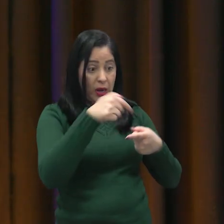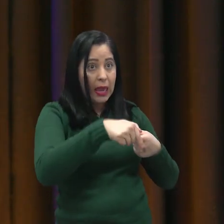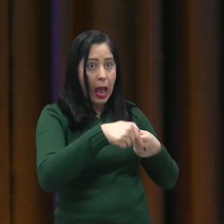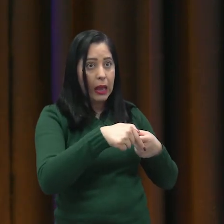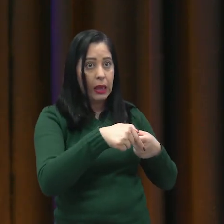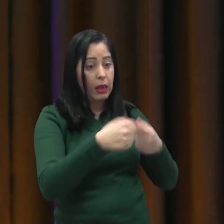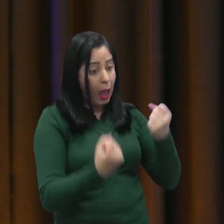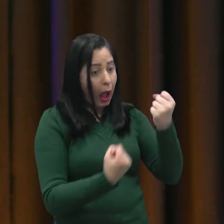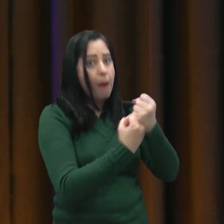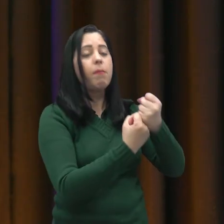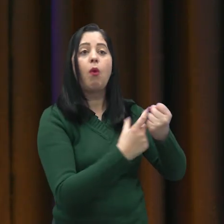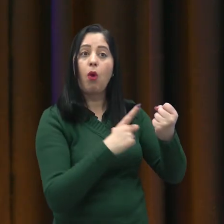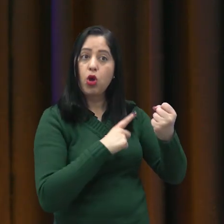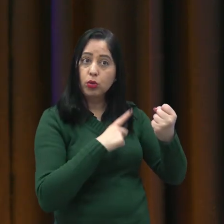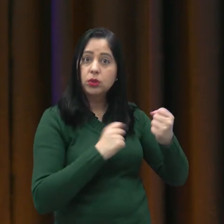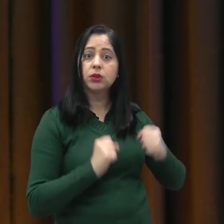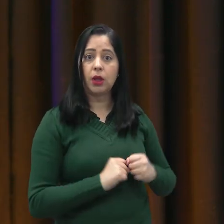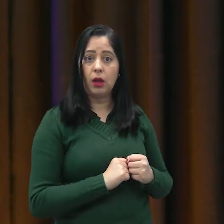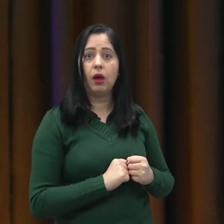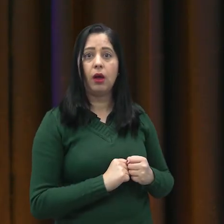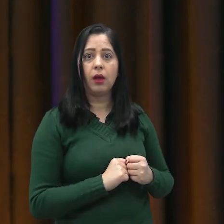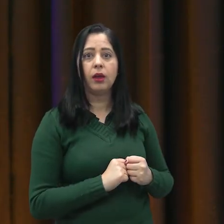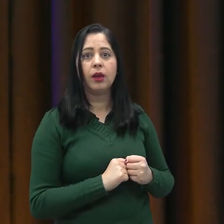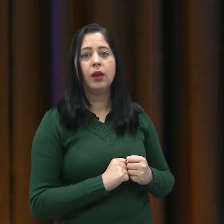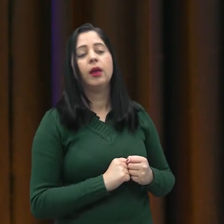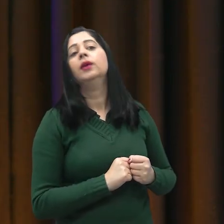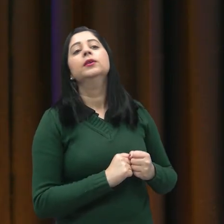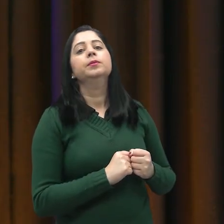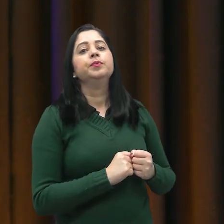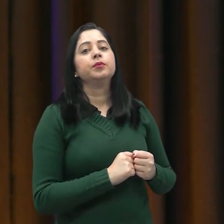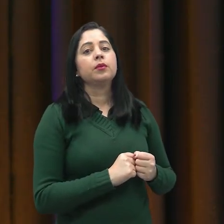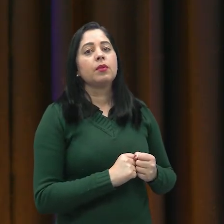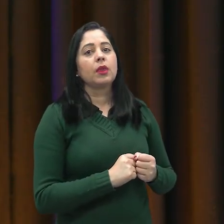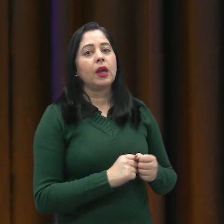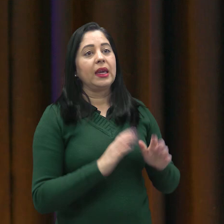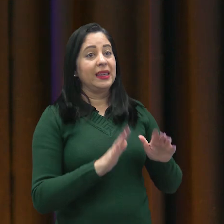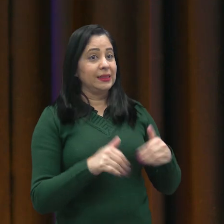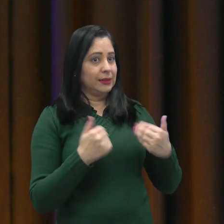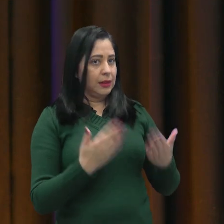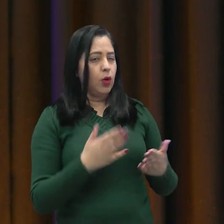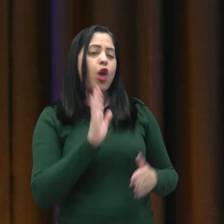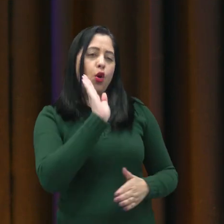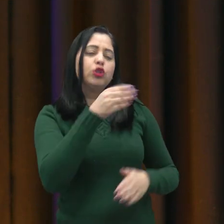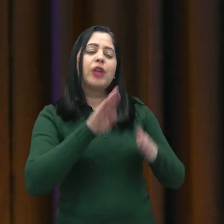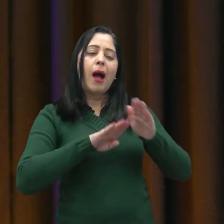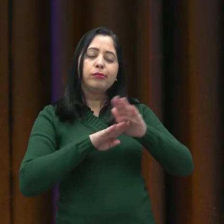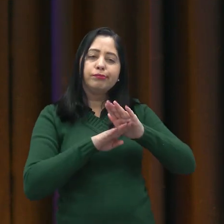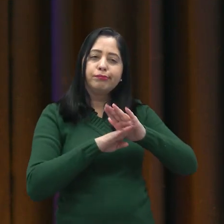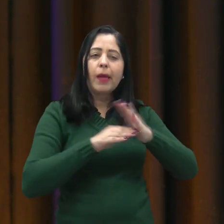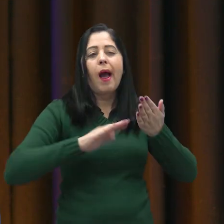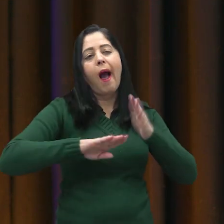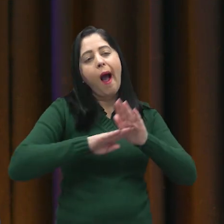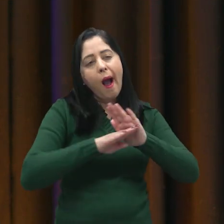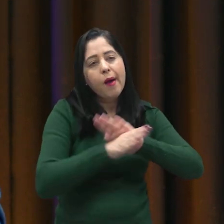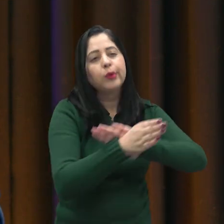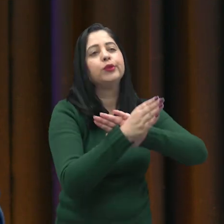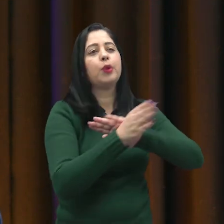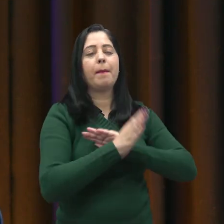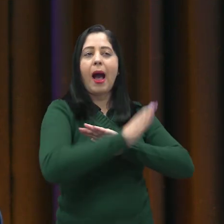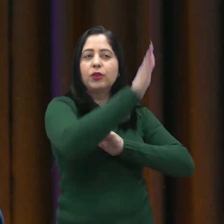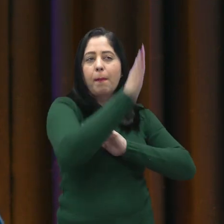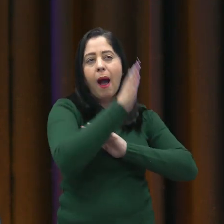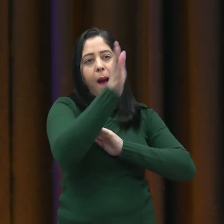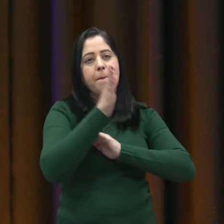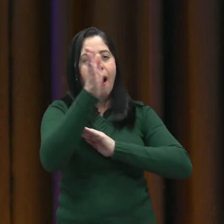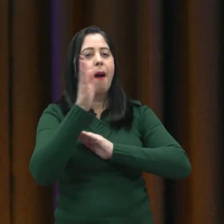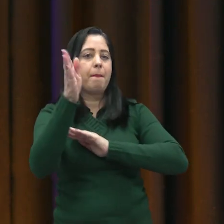ajuda a gente a competir principalmente internacionalmente, né? Quando a gente já compete nacionalmente, você já consegue ser ali o